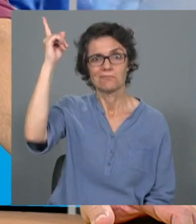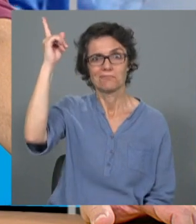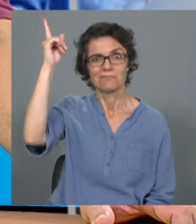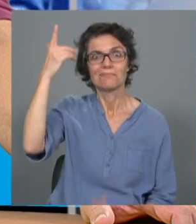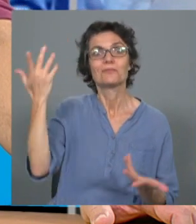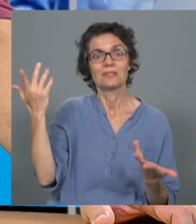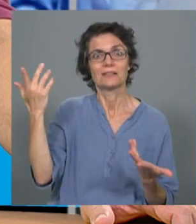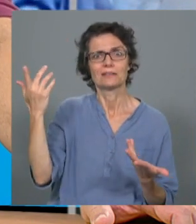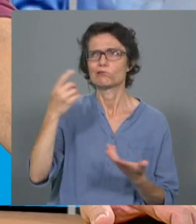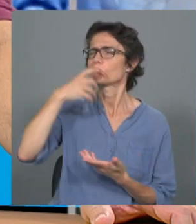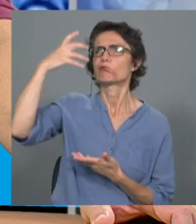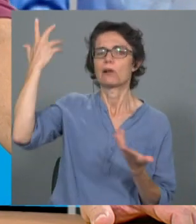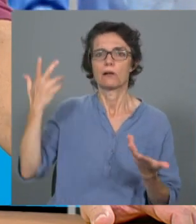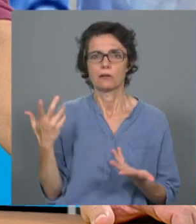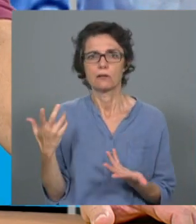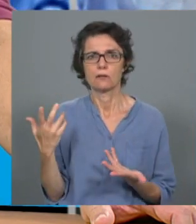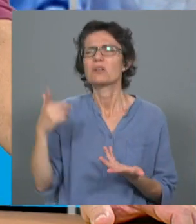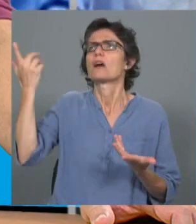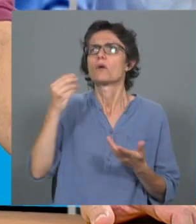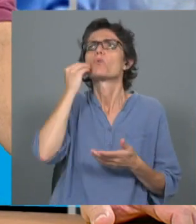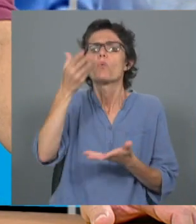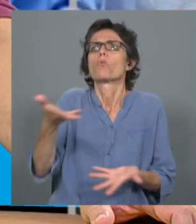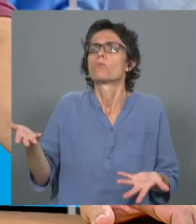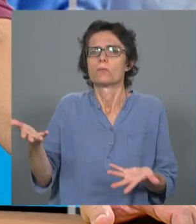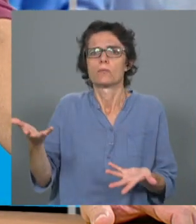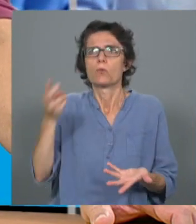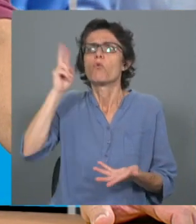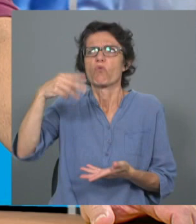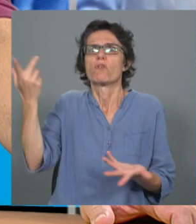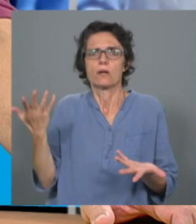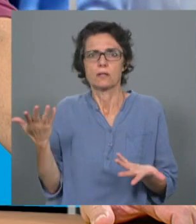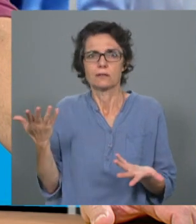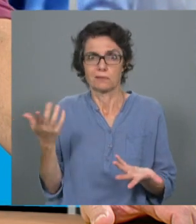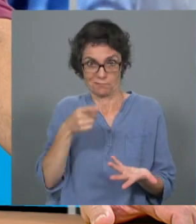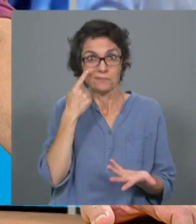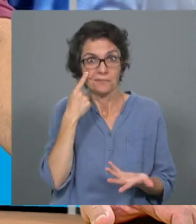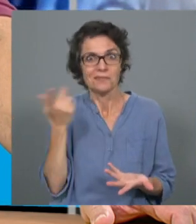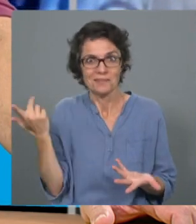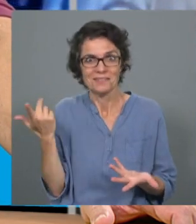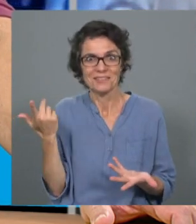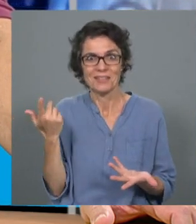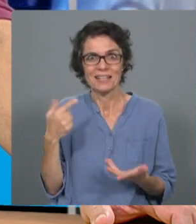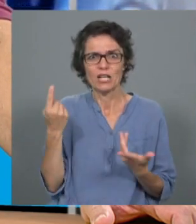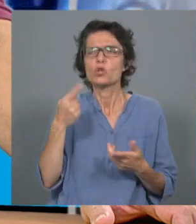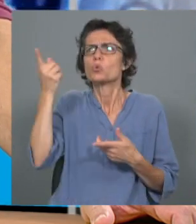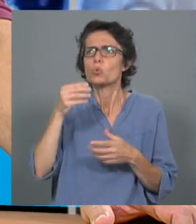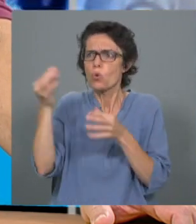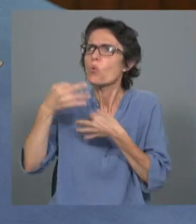exasperamos com Deus. Então tu não ouves, então tu não vês, então tu não salvas, então tu não